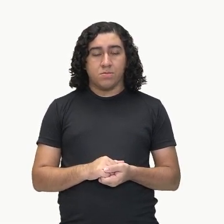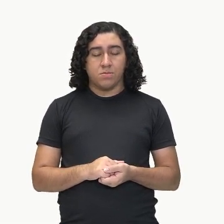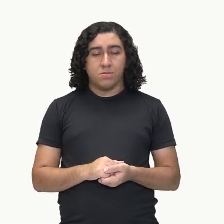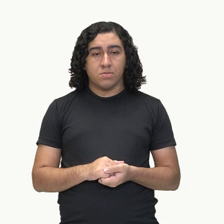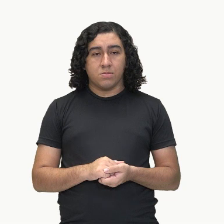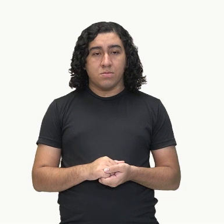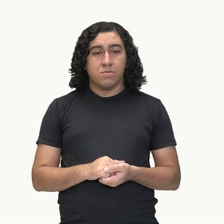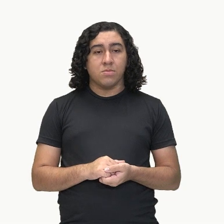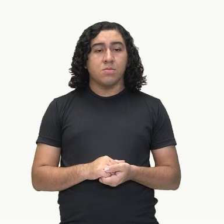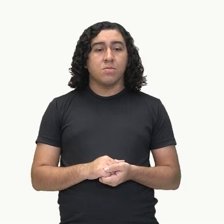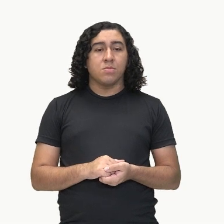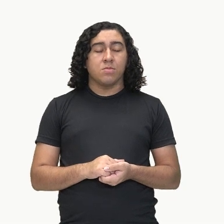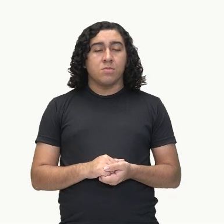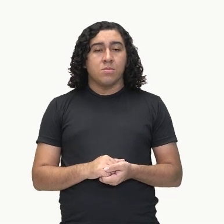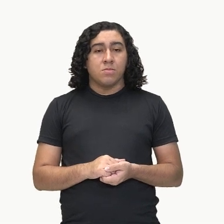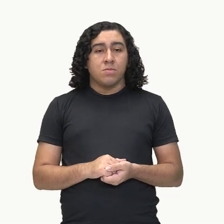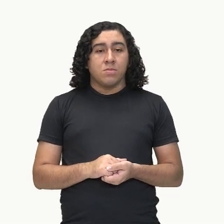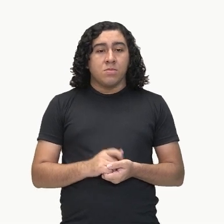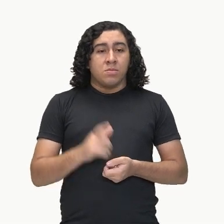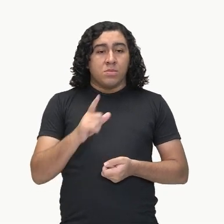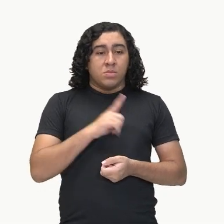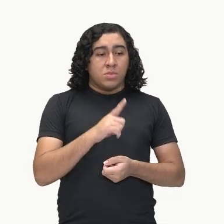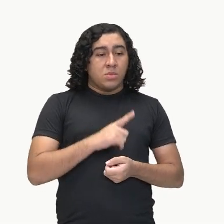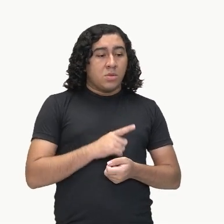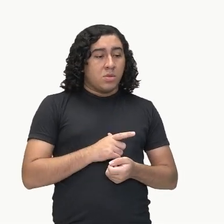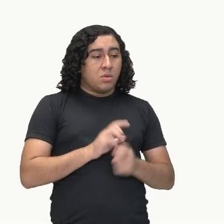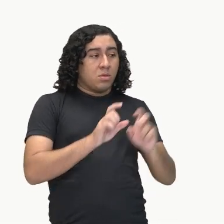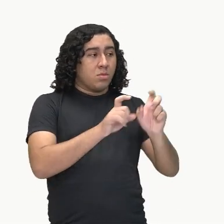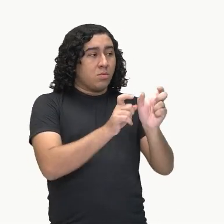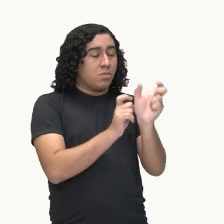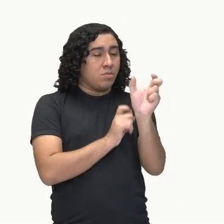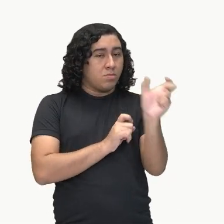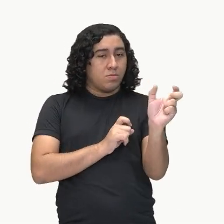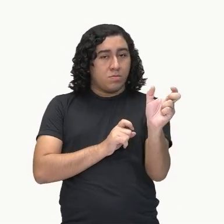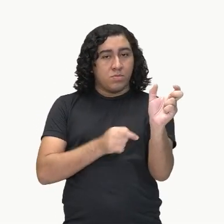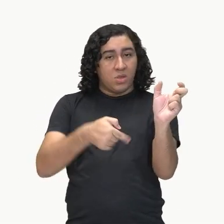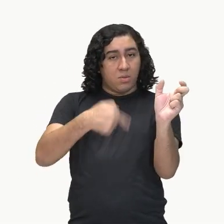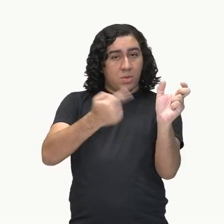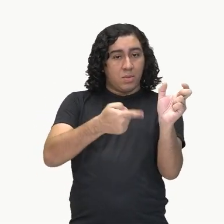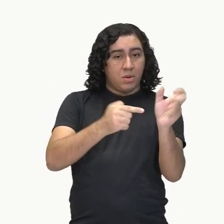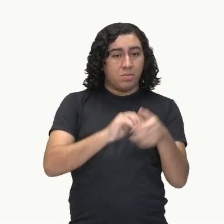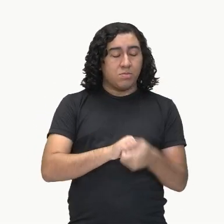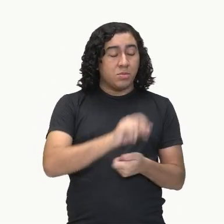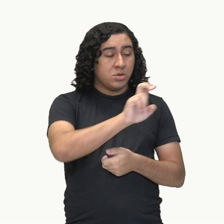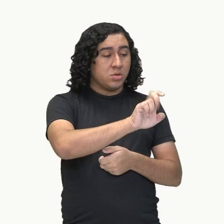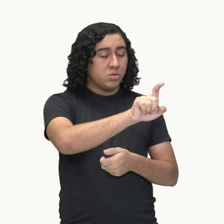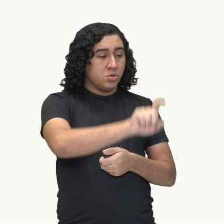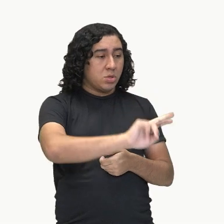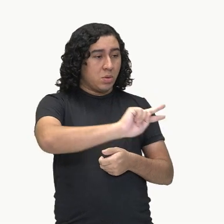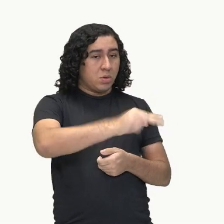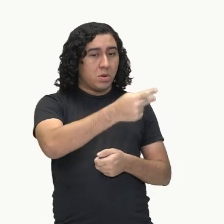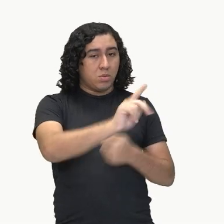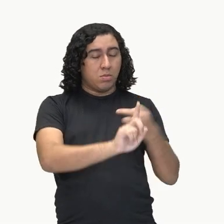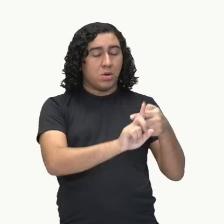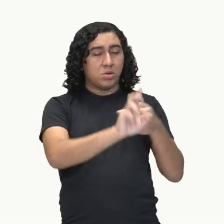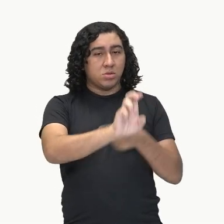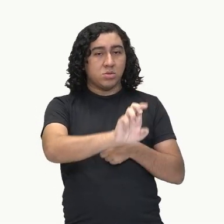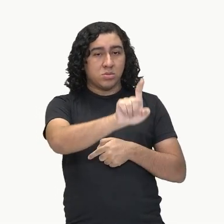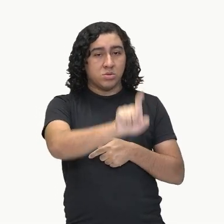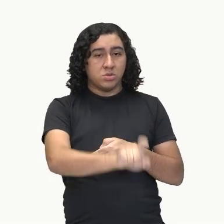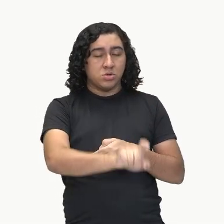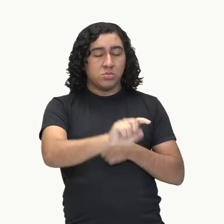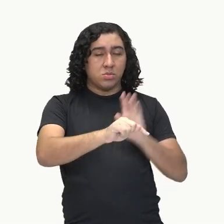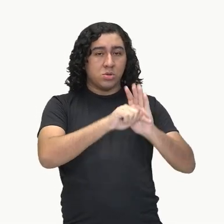primeiro polinômio, que é 5x ao quadrado mais 5x menos